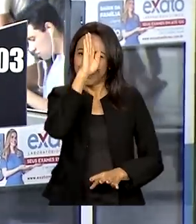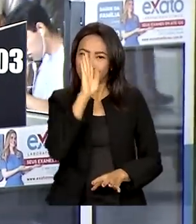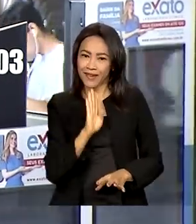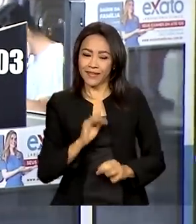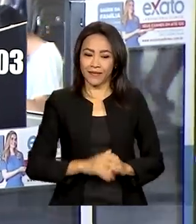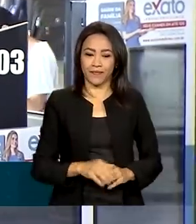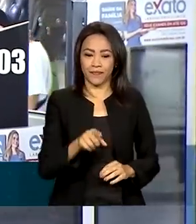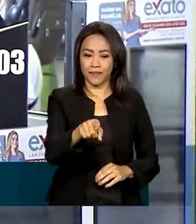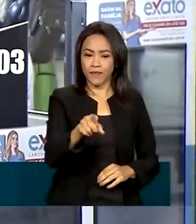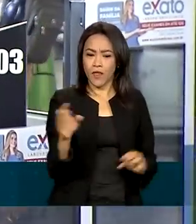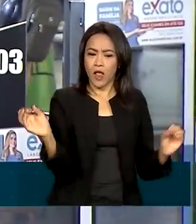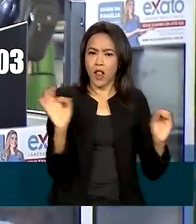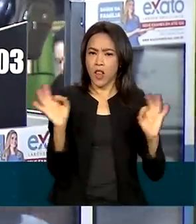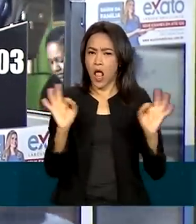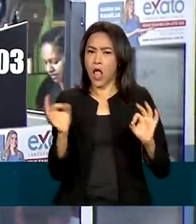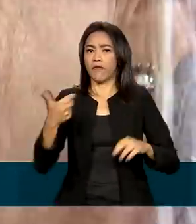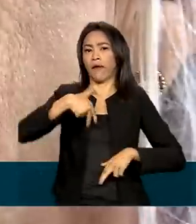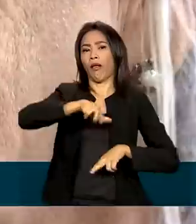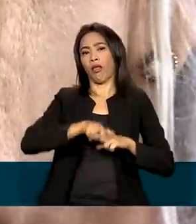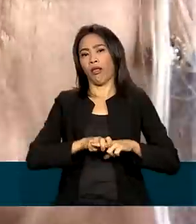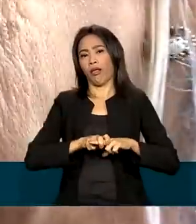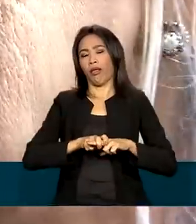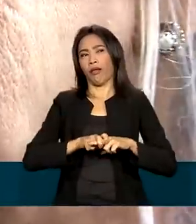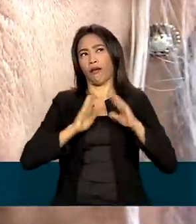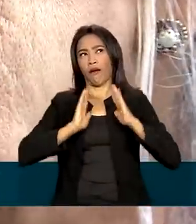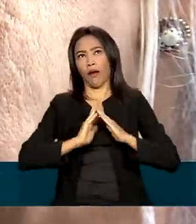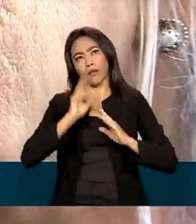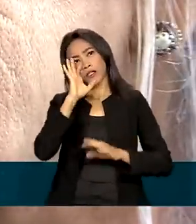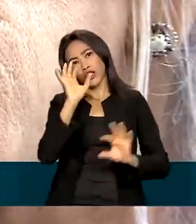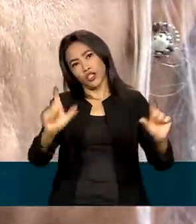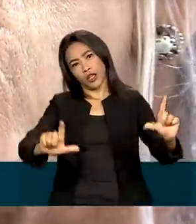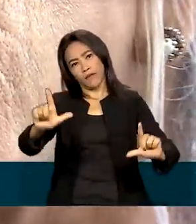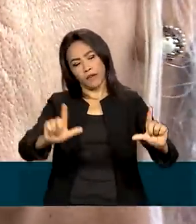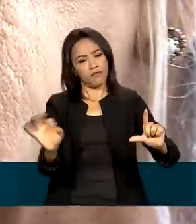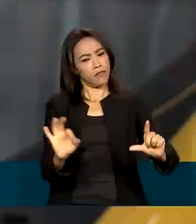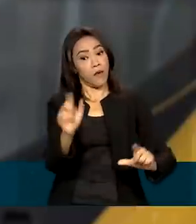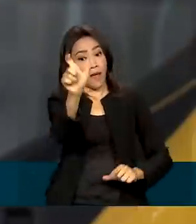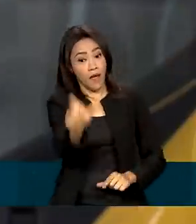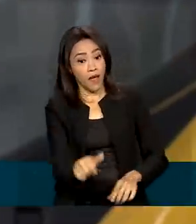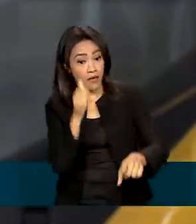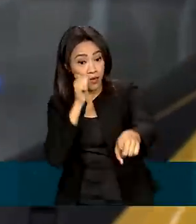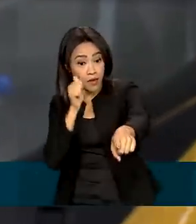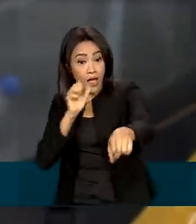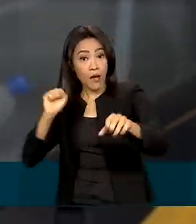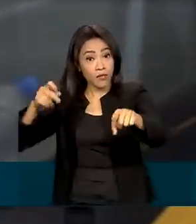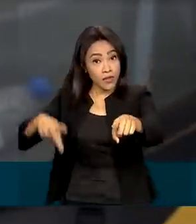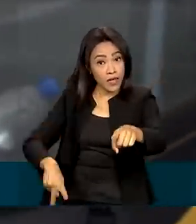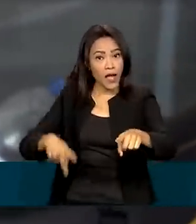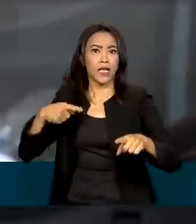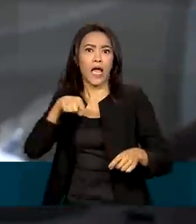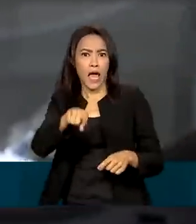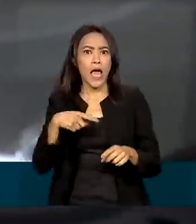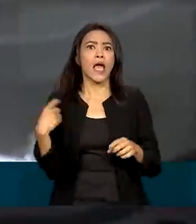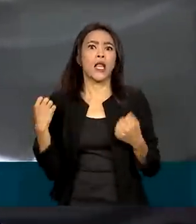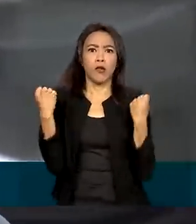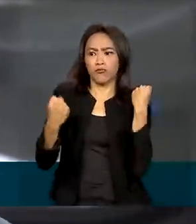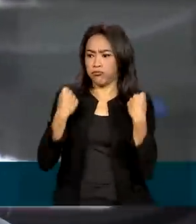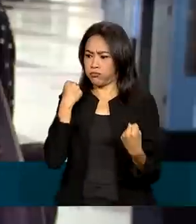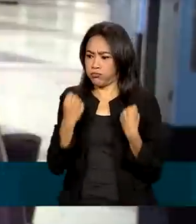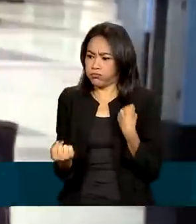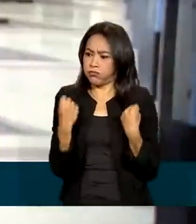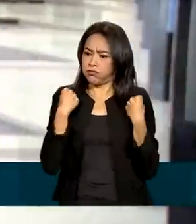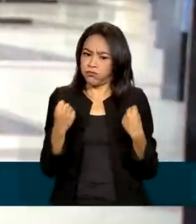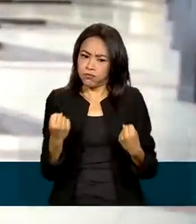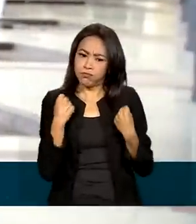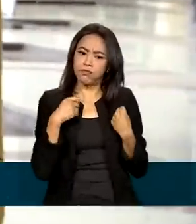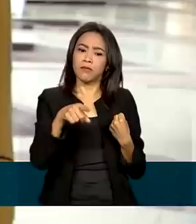Nada de ficar no sofá vendo TV. Essa aposentada de 69 anos faz hidroginástica, passeia com as amigas